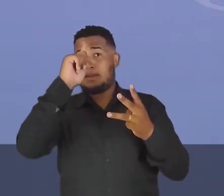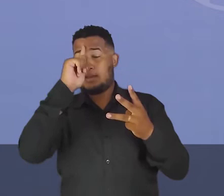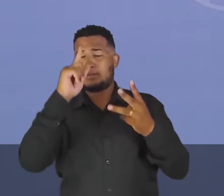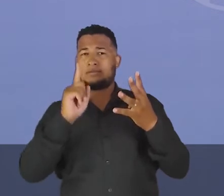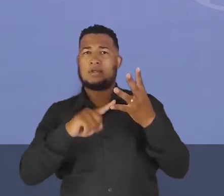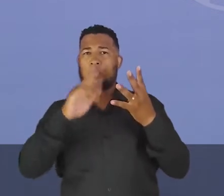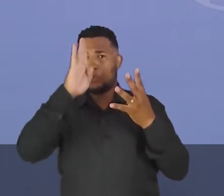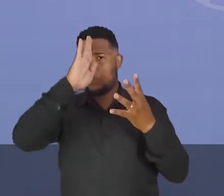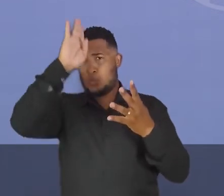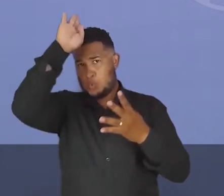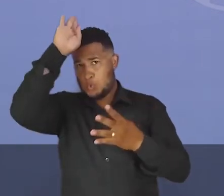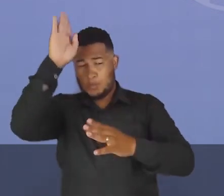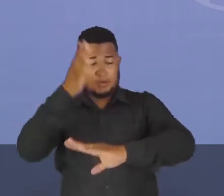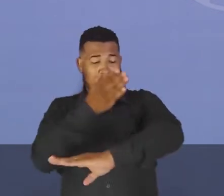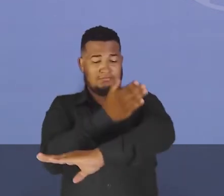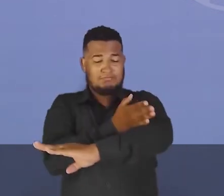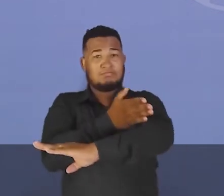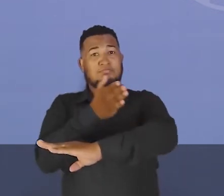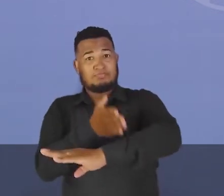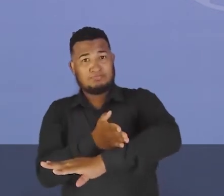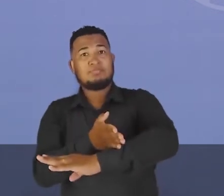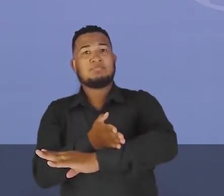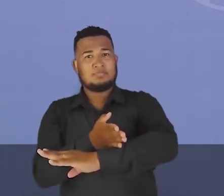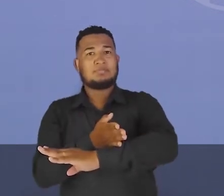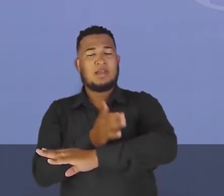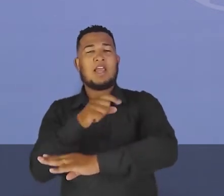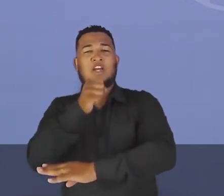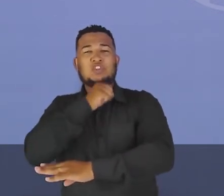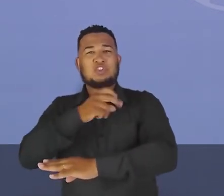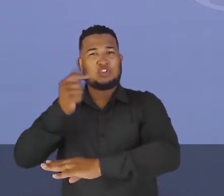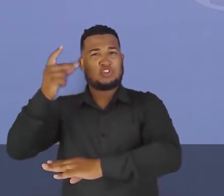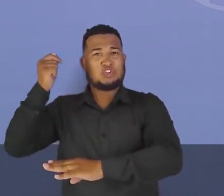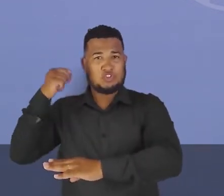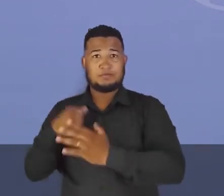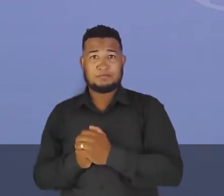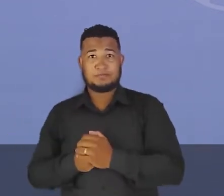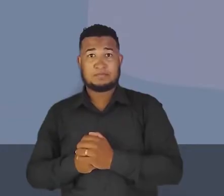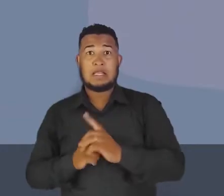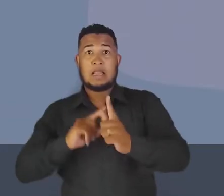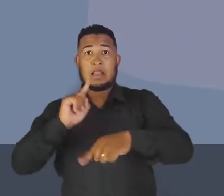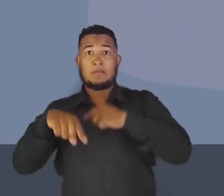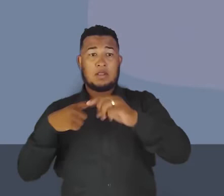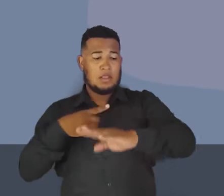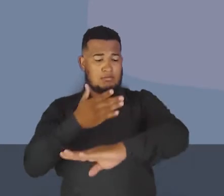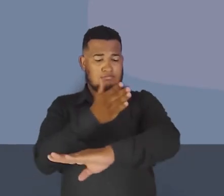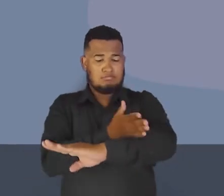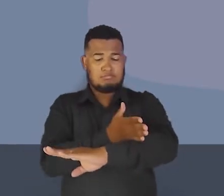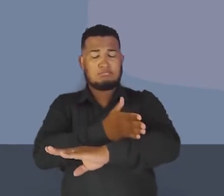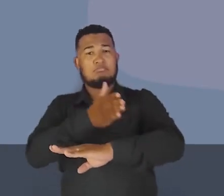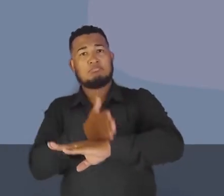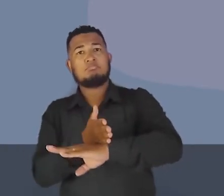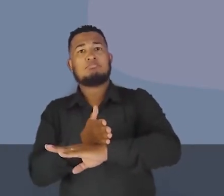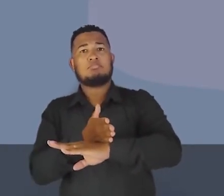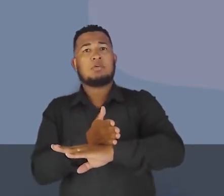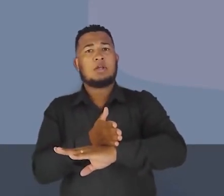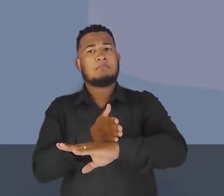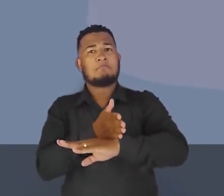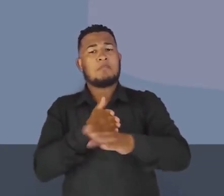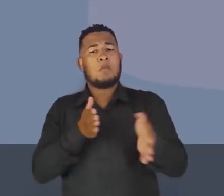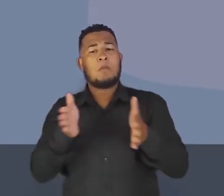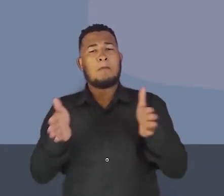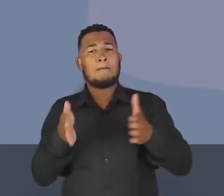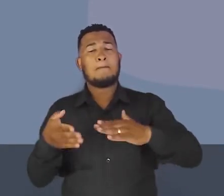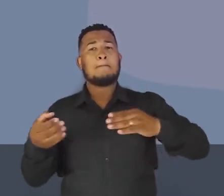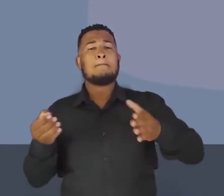Antiguidade corresponde à existência dessas civilizações. Depois nós temos a Idade Média, né, entre a queda do